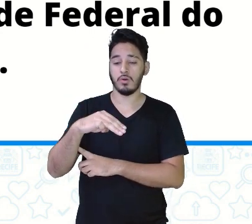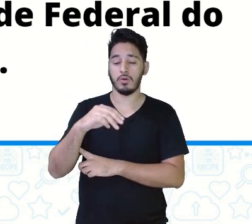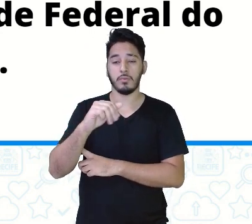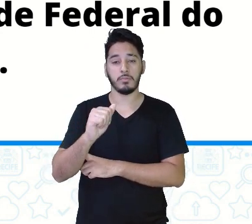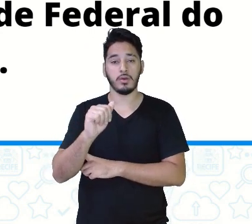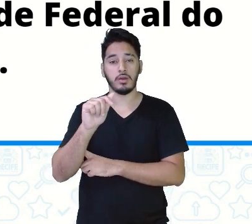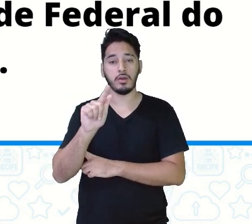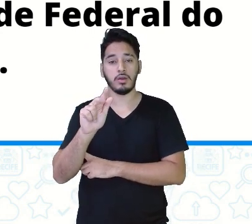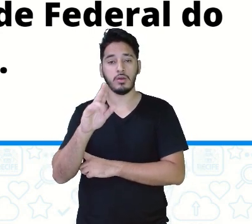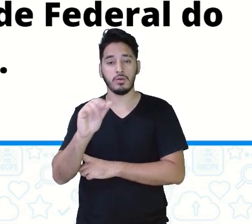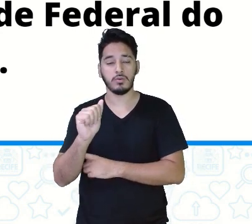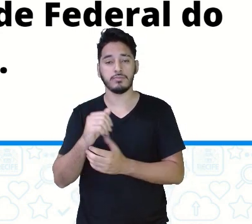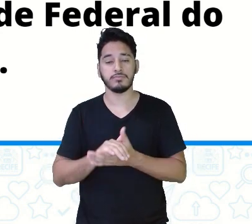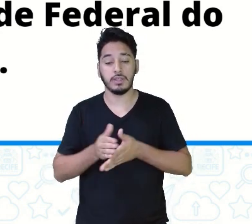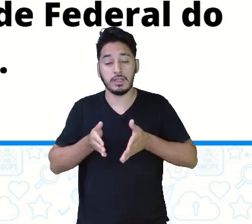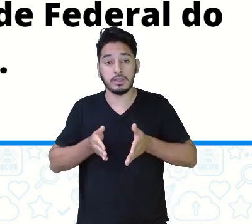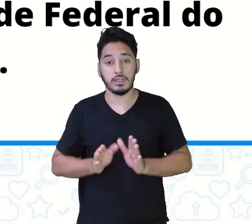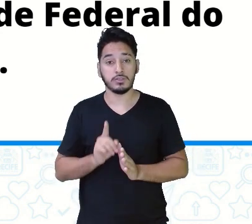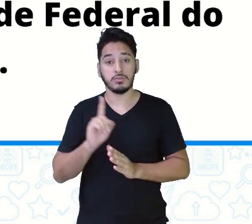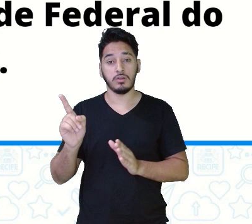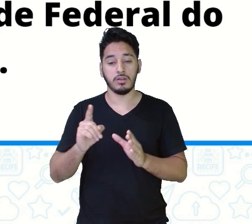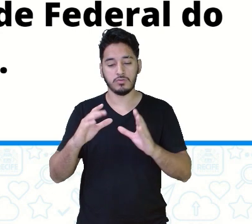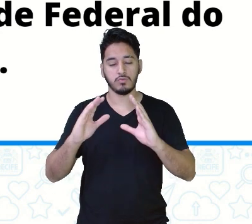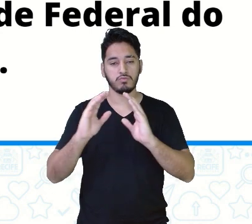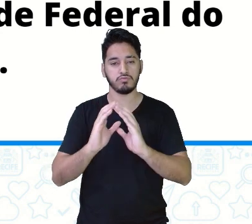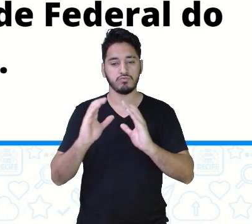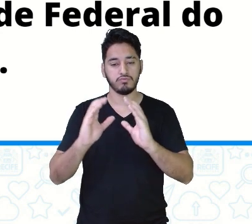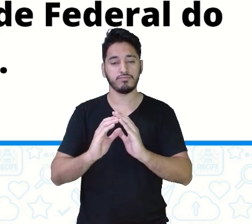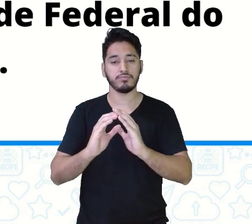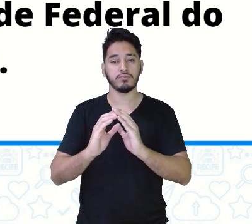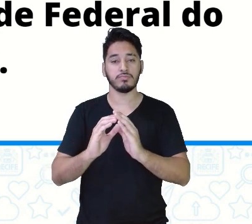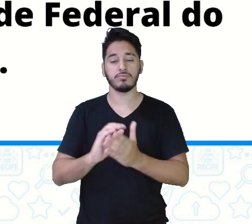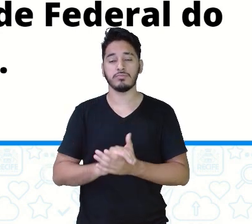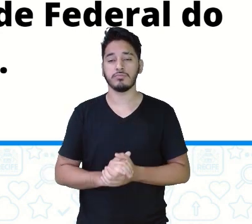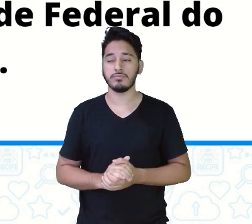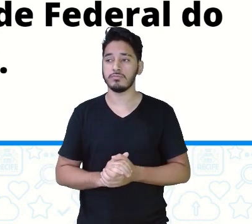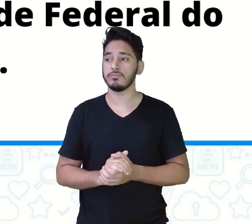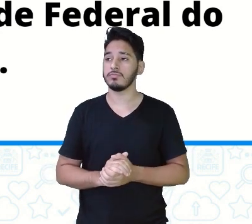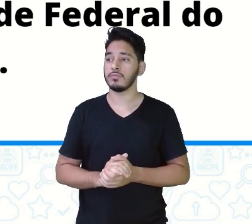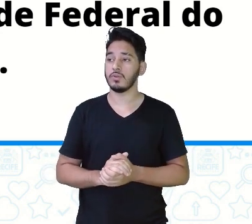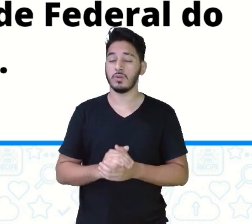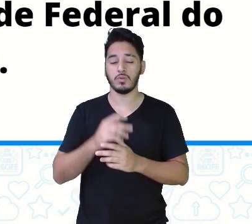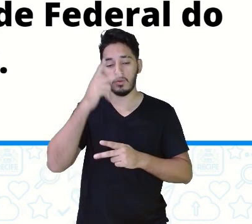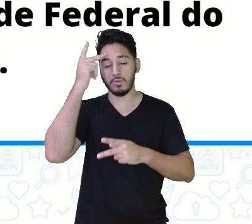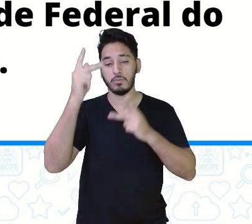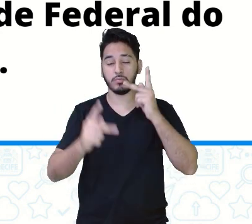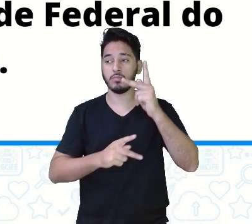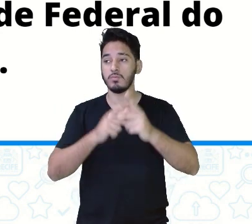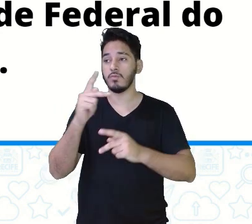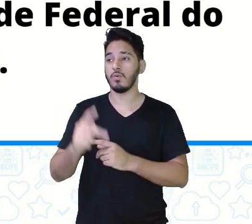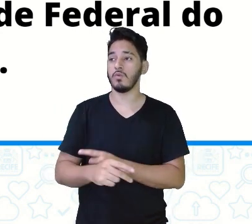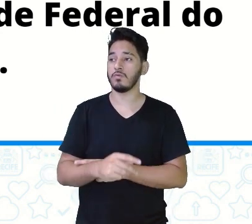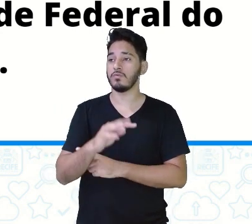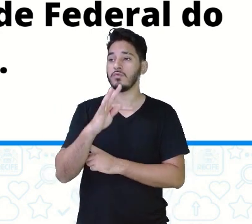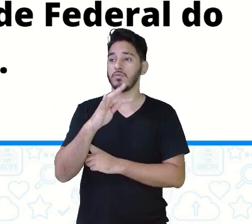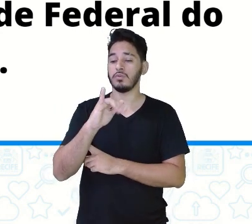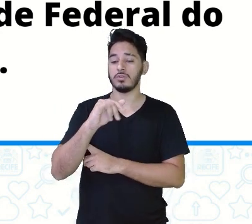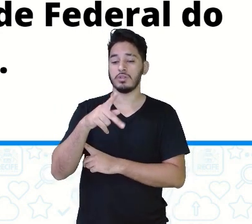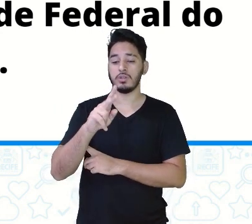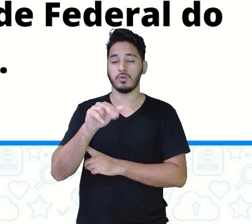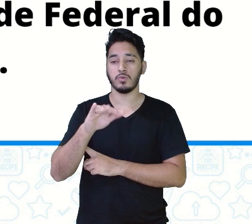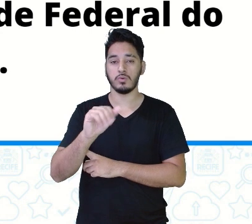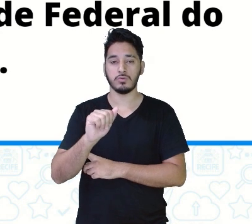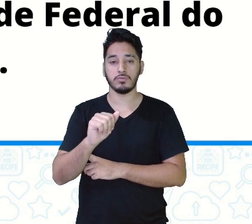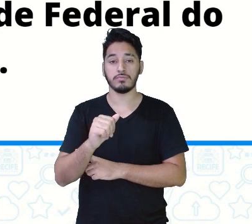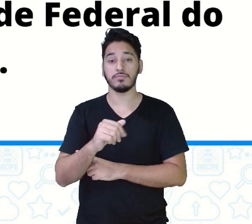Amazonas. Nasceu na aldeia Belém Solimões, do povo Ticuna. Ela hoje mora em Belém, no Pará,